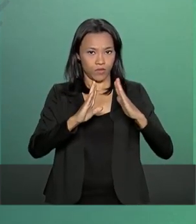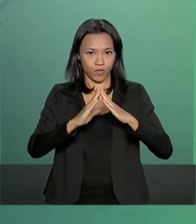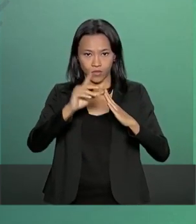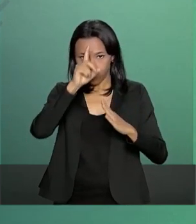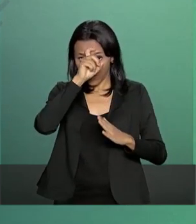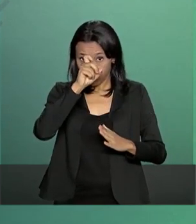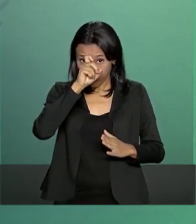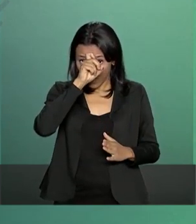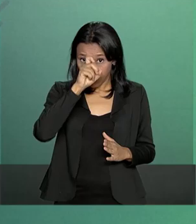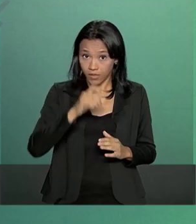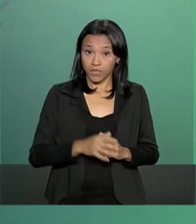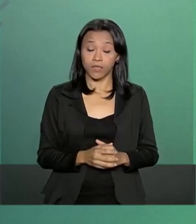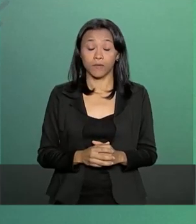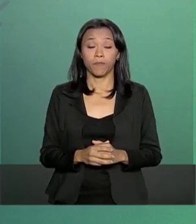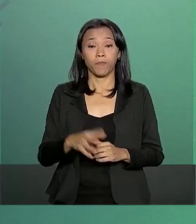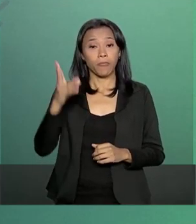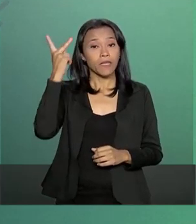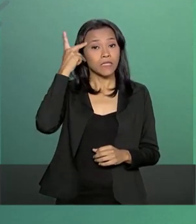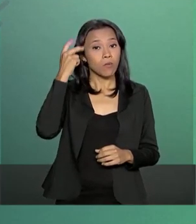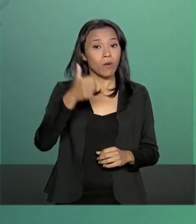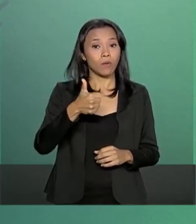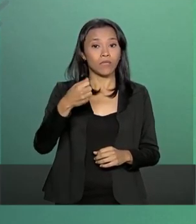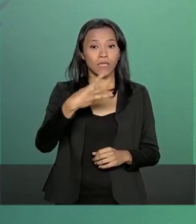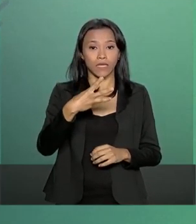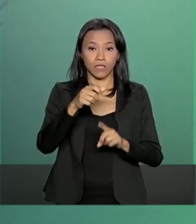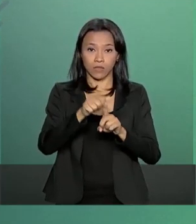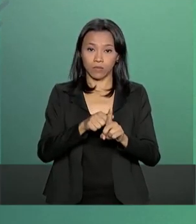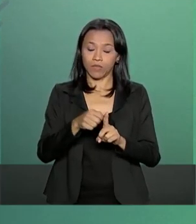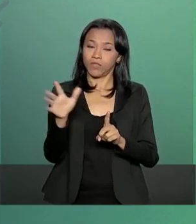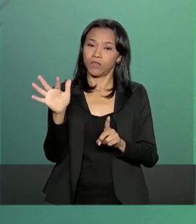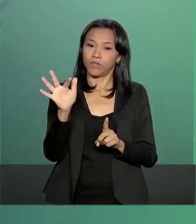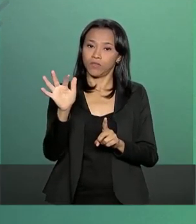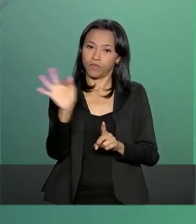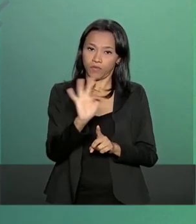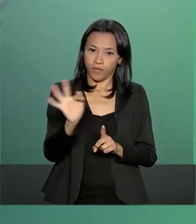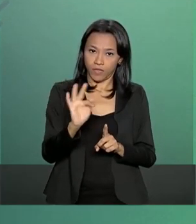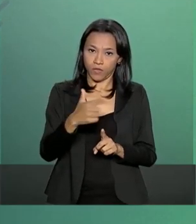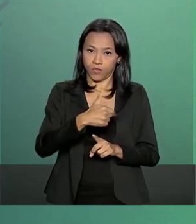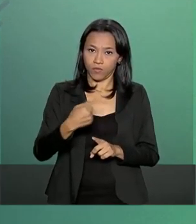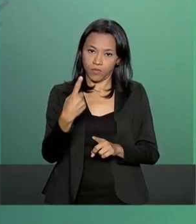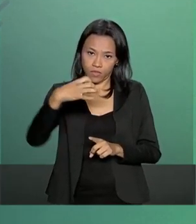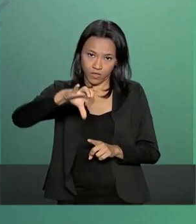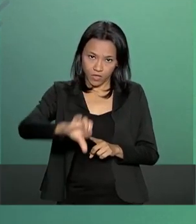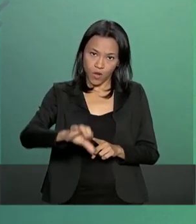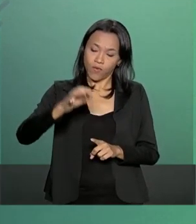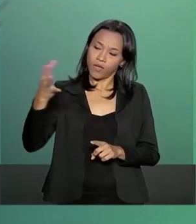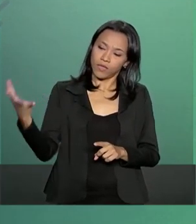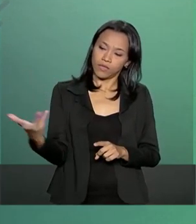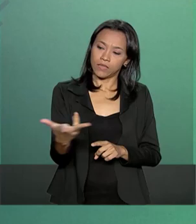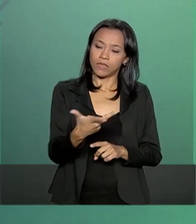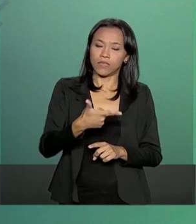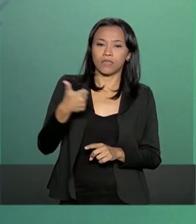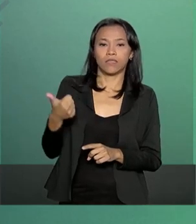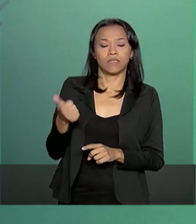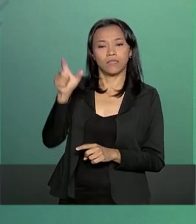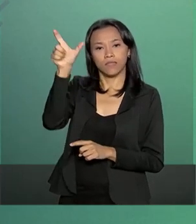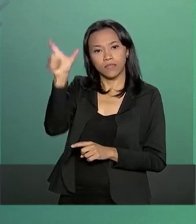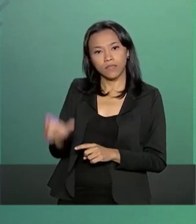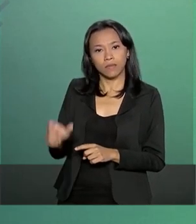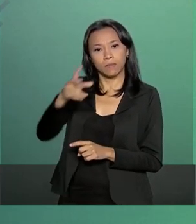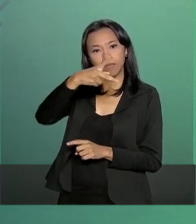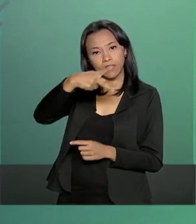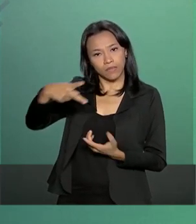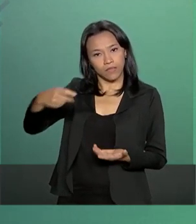São Paulo, 13 de fevereiro de 2019. O excelentíssimo presidente da República, Jair